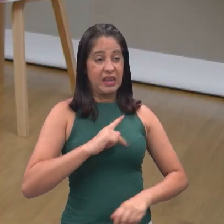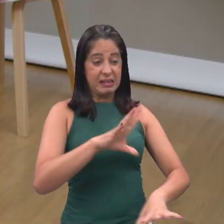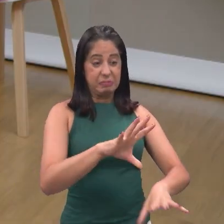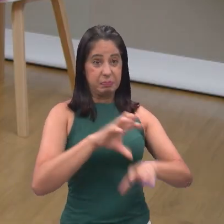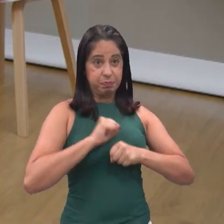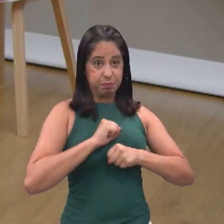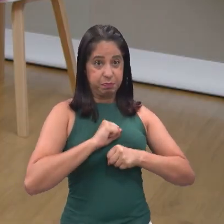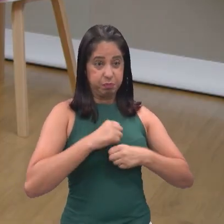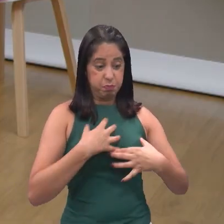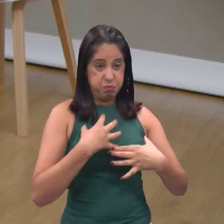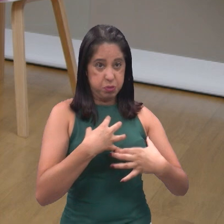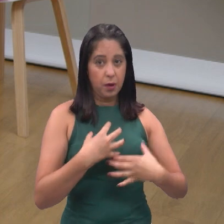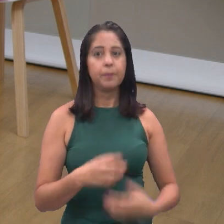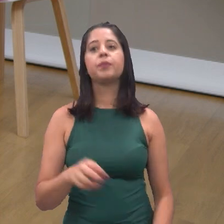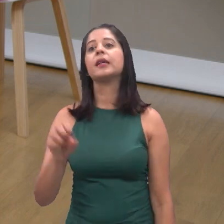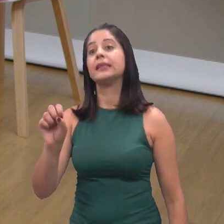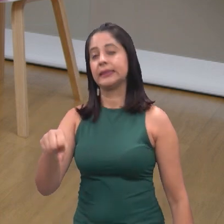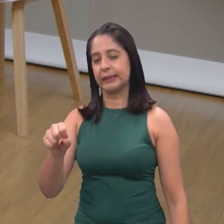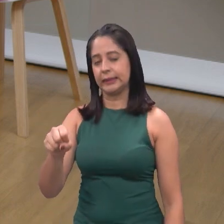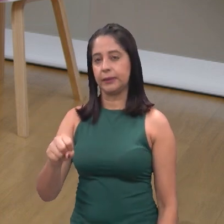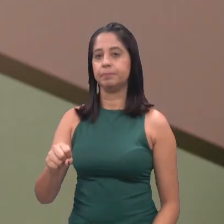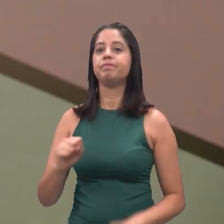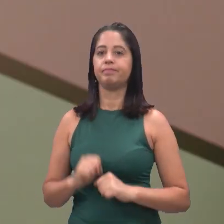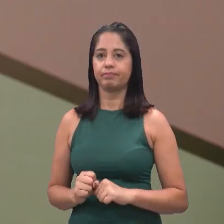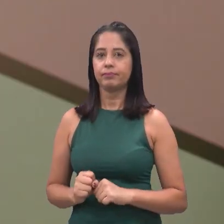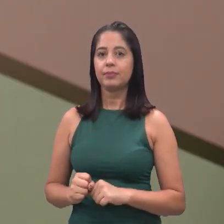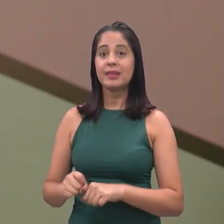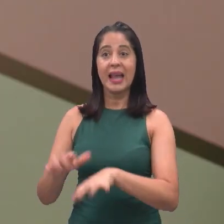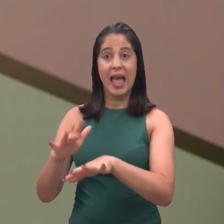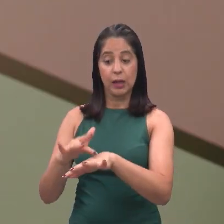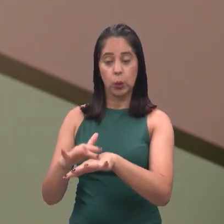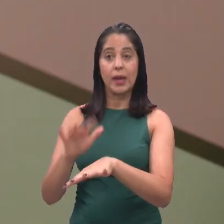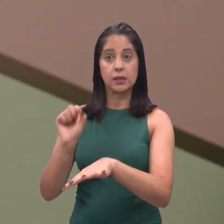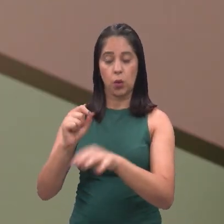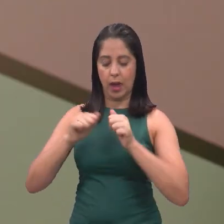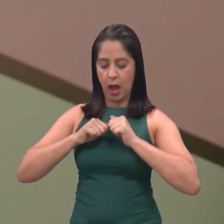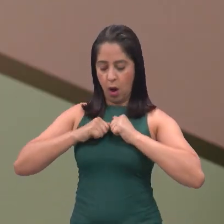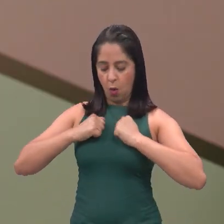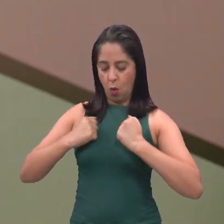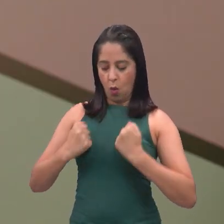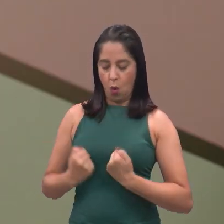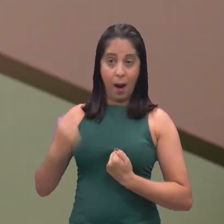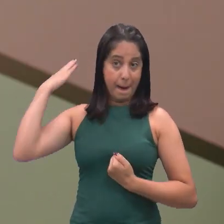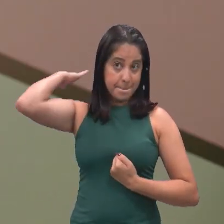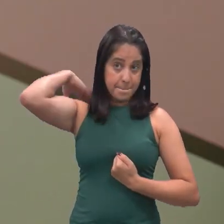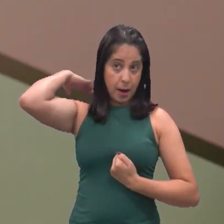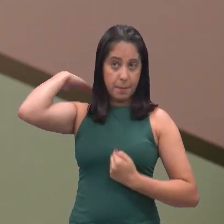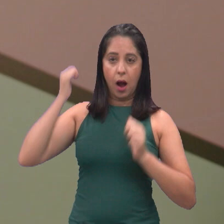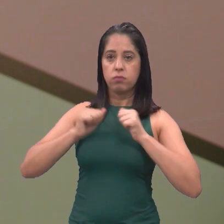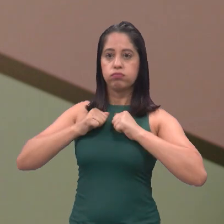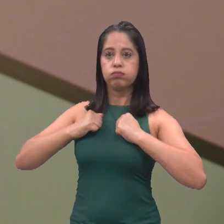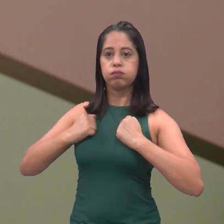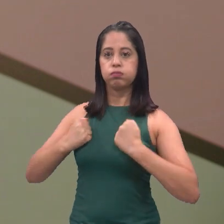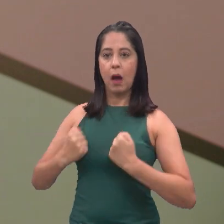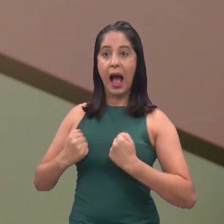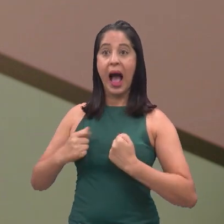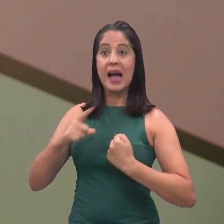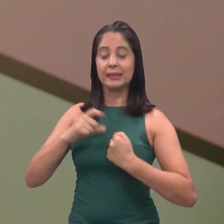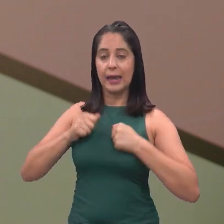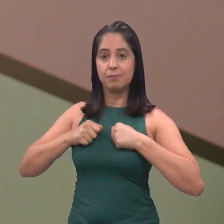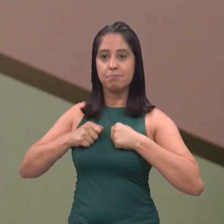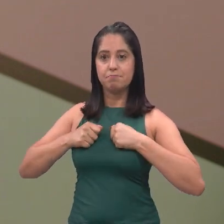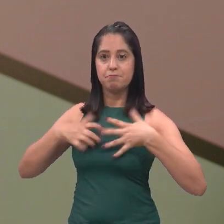doença que eu tenho uma inflamação ali no alvéolo pulmonar. Então, o alvéolo é uma estrutura ali dentro do pulmão, e aí eu tenho